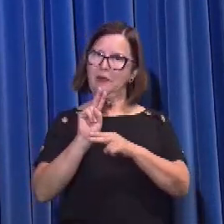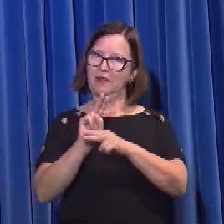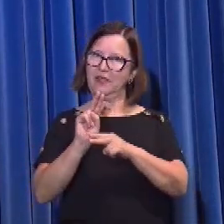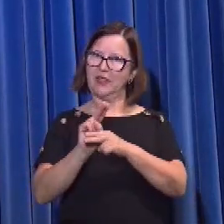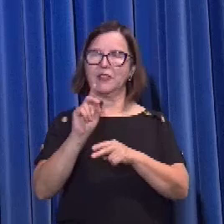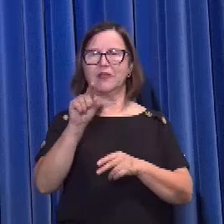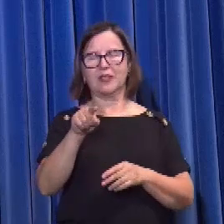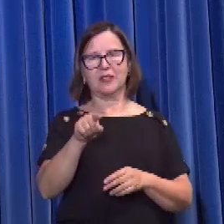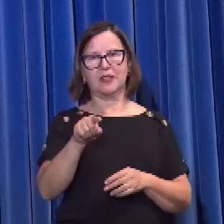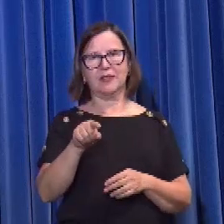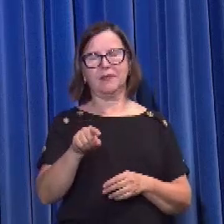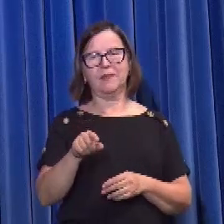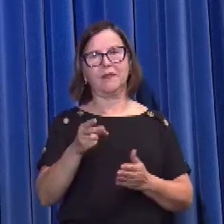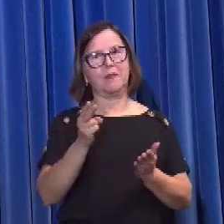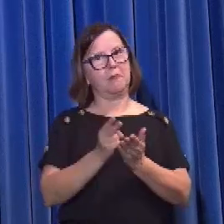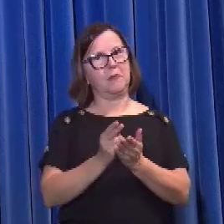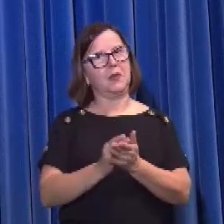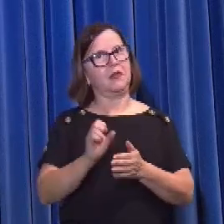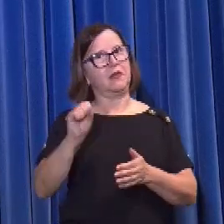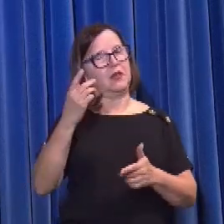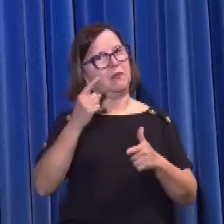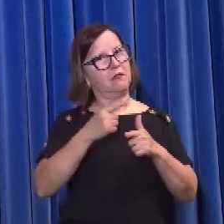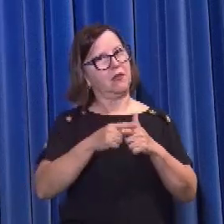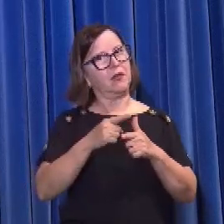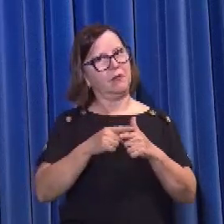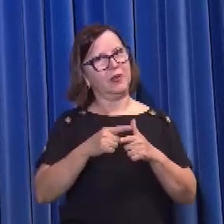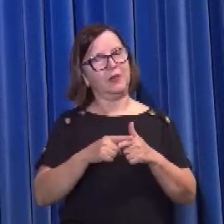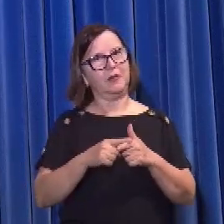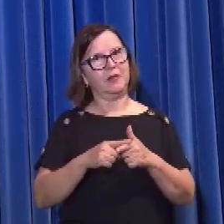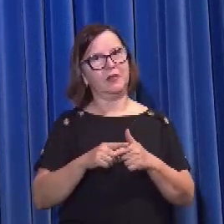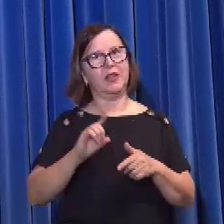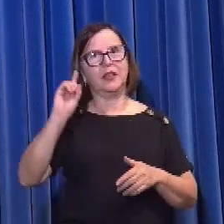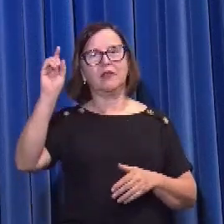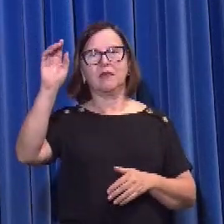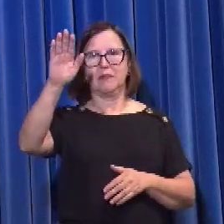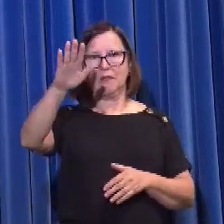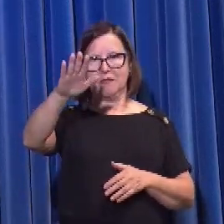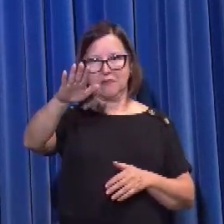suas adversidades. Ele está com a tua mão sobre você.